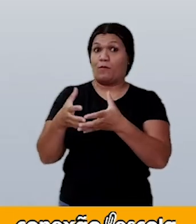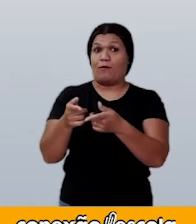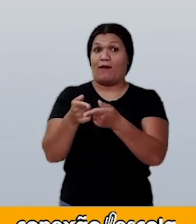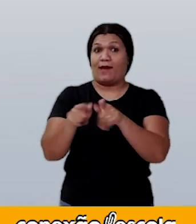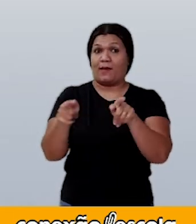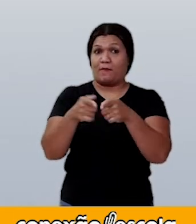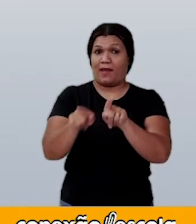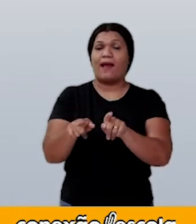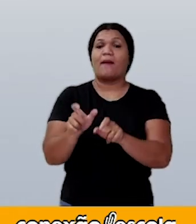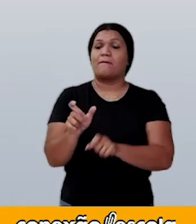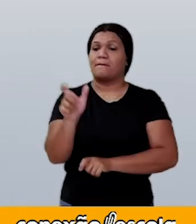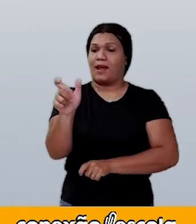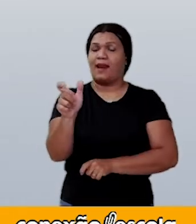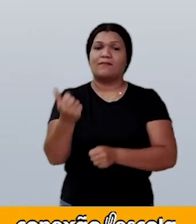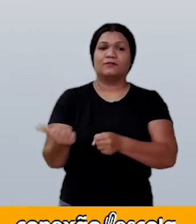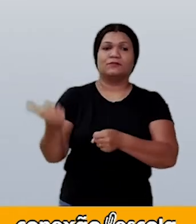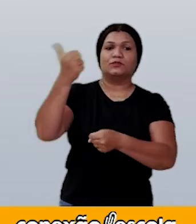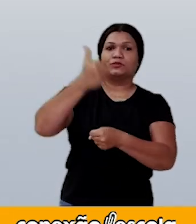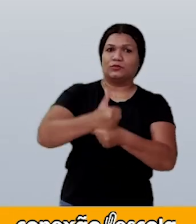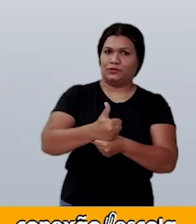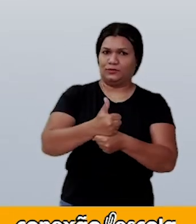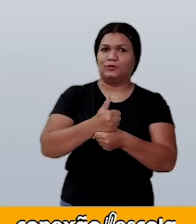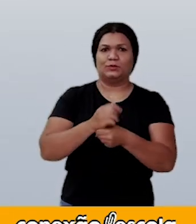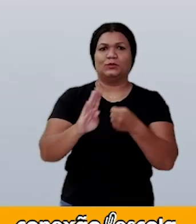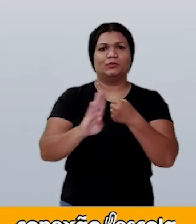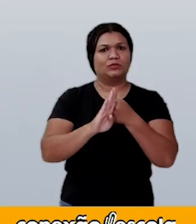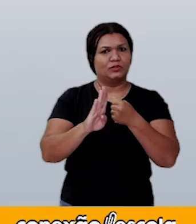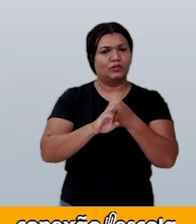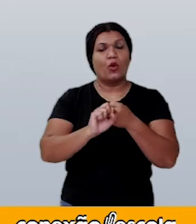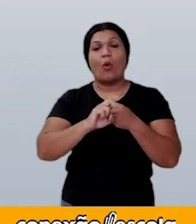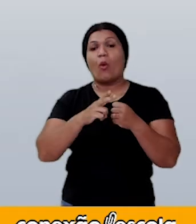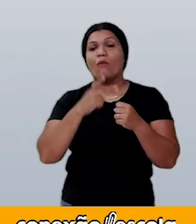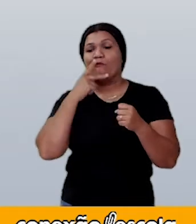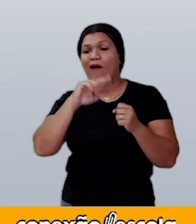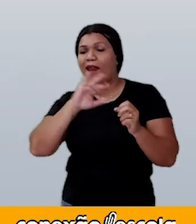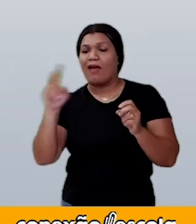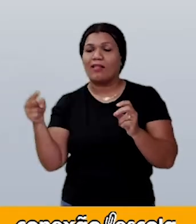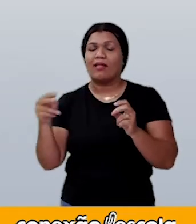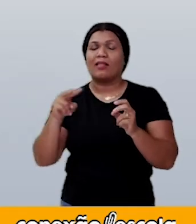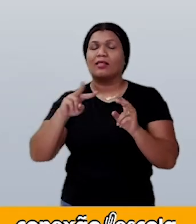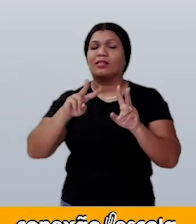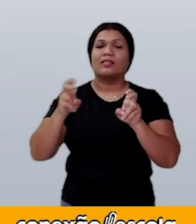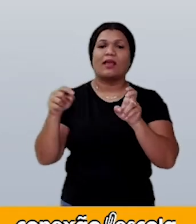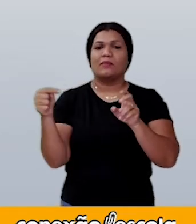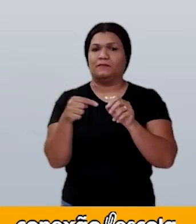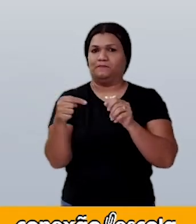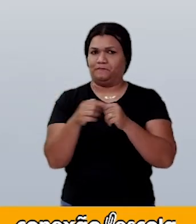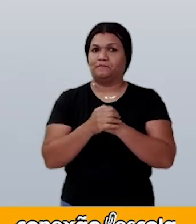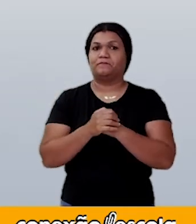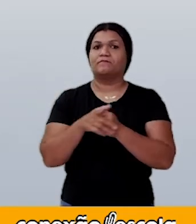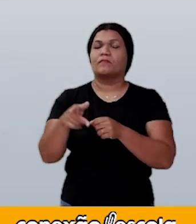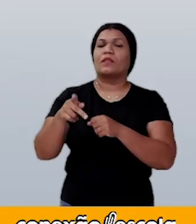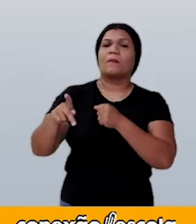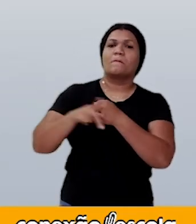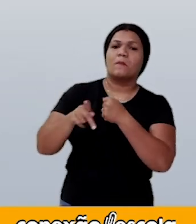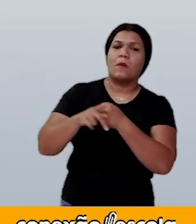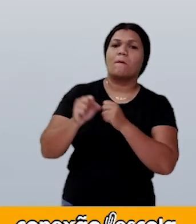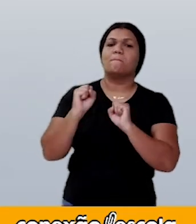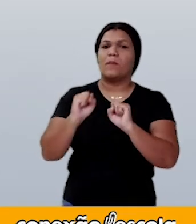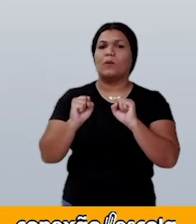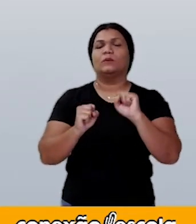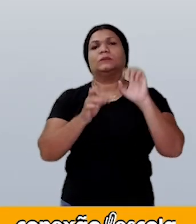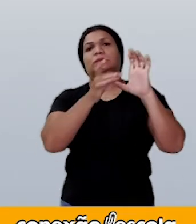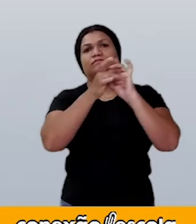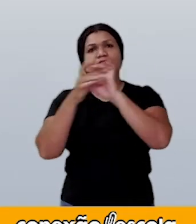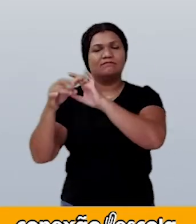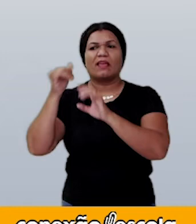que a palavra substitui um substantivo ou se refere a ele. O pronome ele pode contribuir, então, para a coesão do texto,